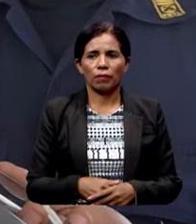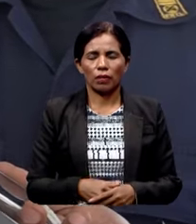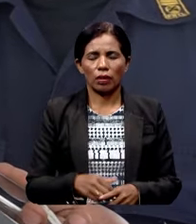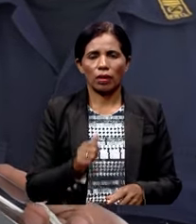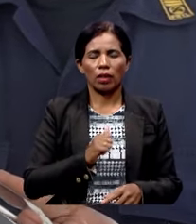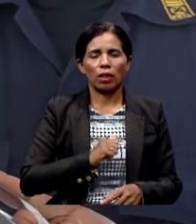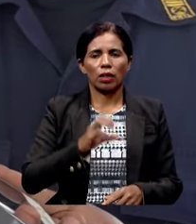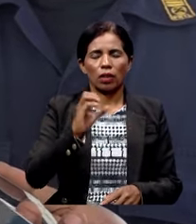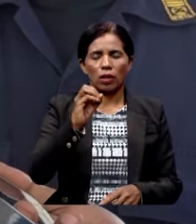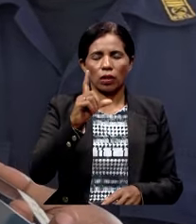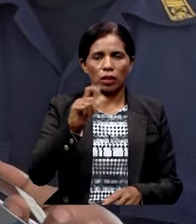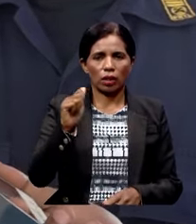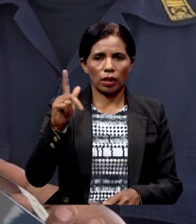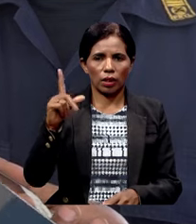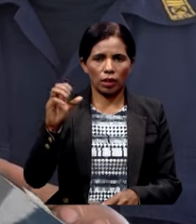loclaram,